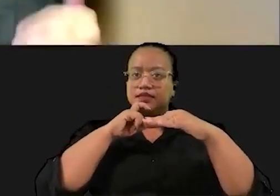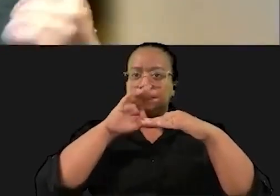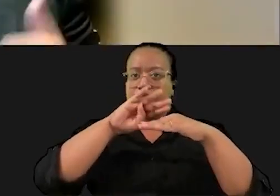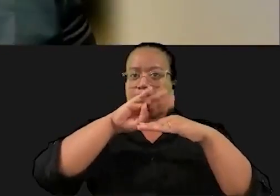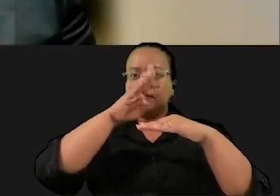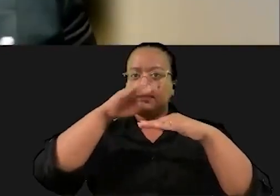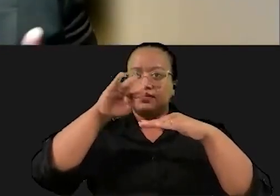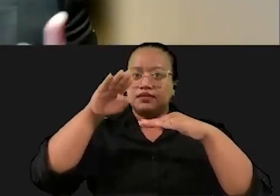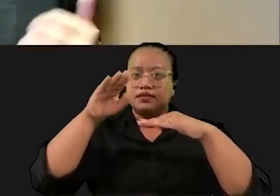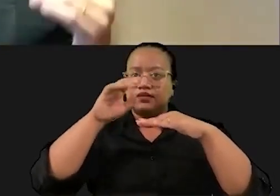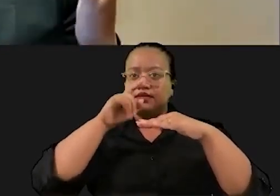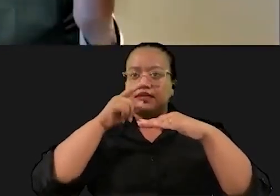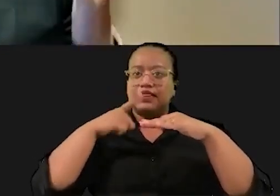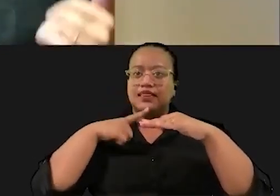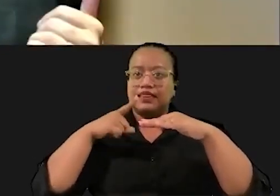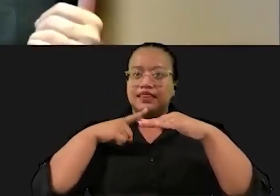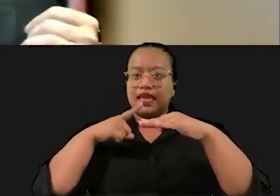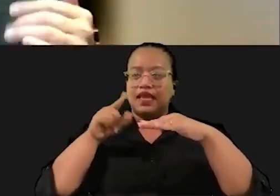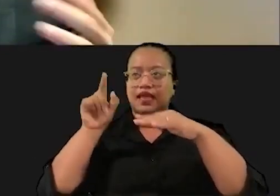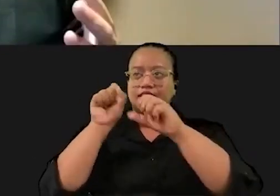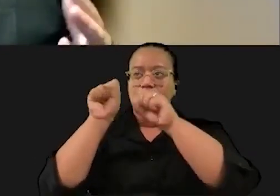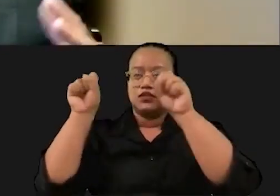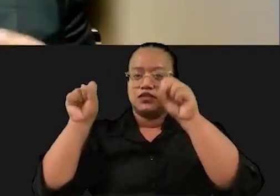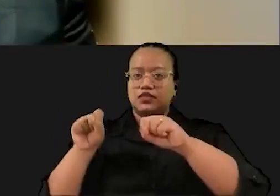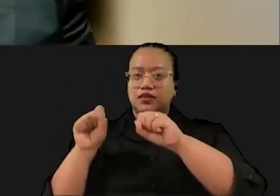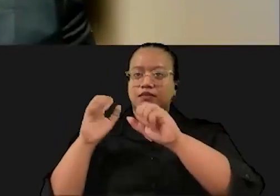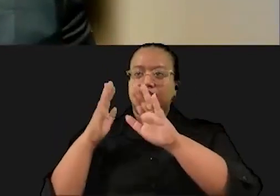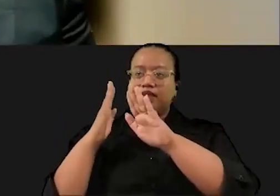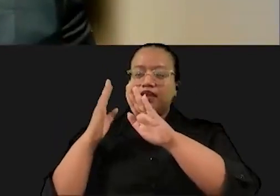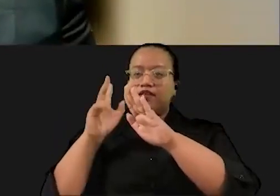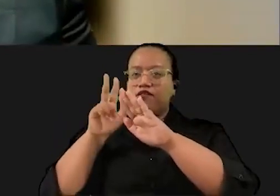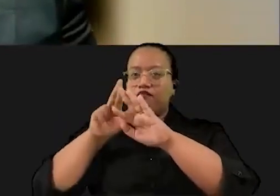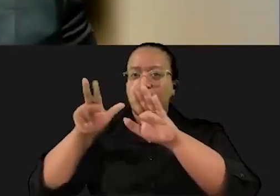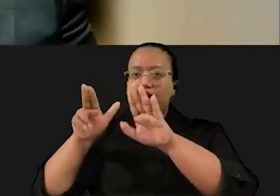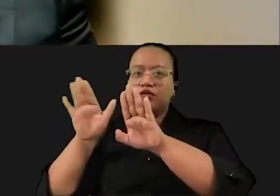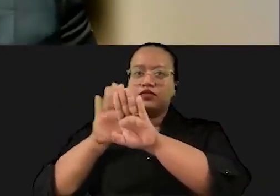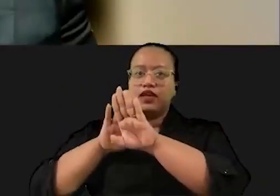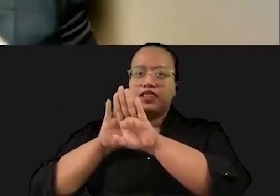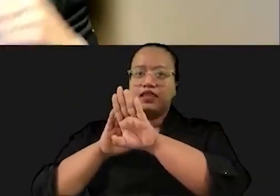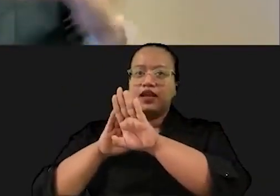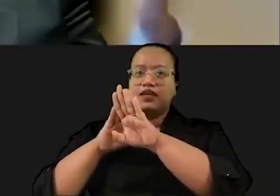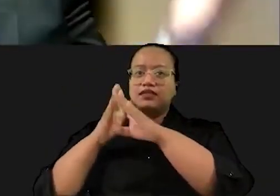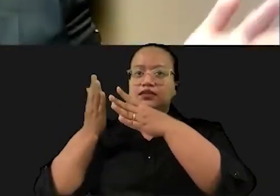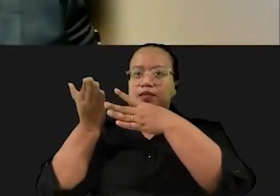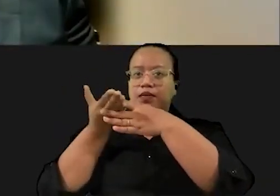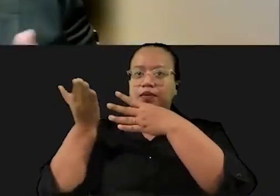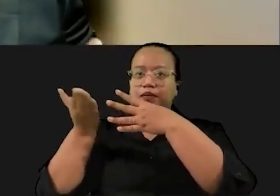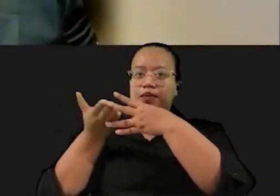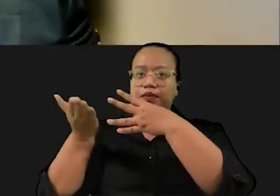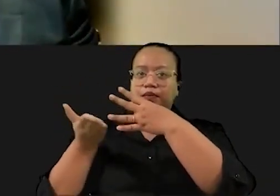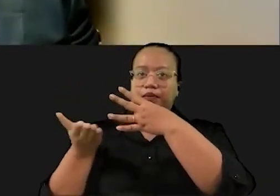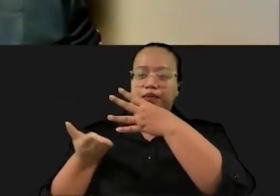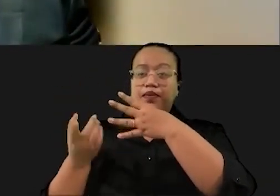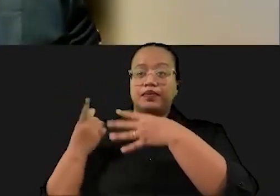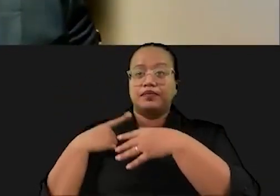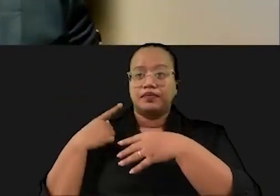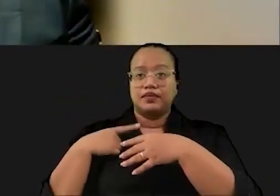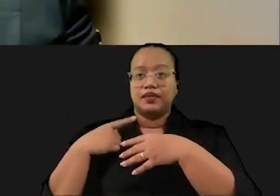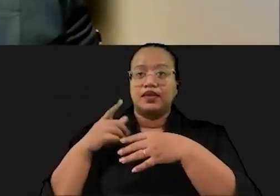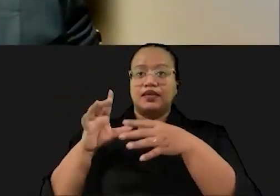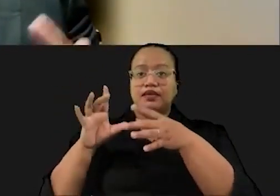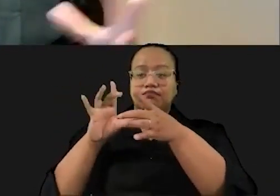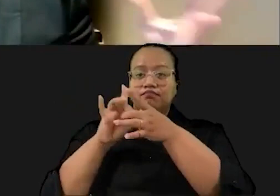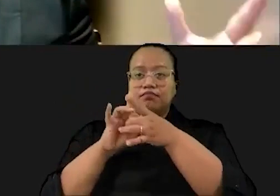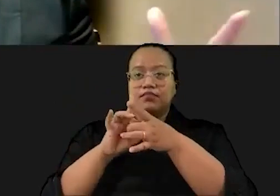camadas internas. Ele tem serviços que são estruturantes, que se conectam com outros serviços do CNJ, e